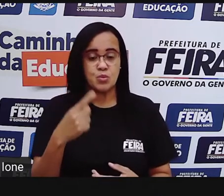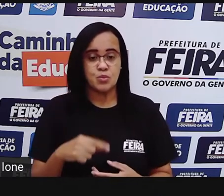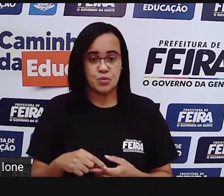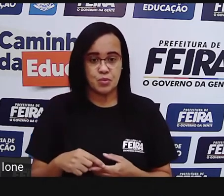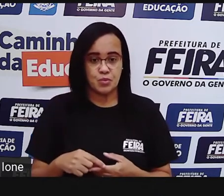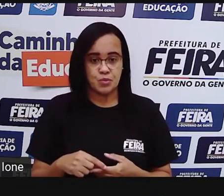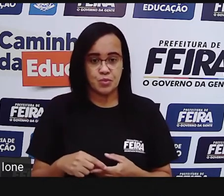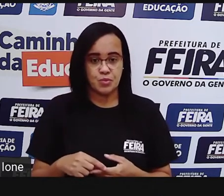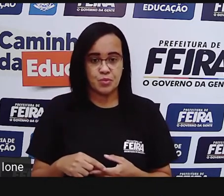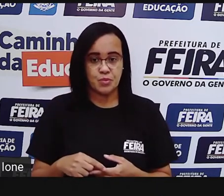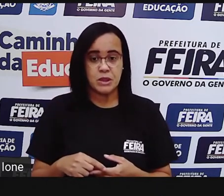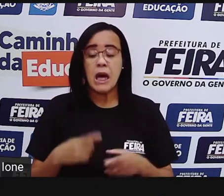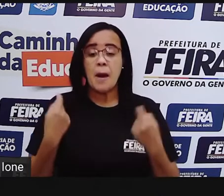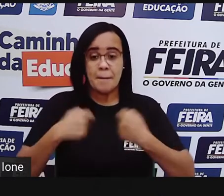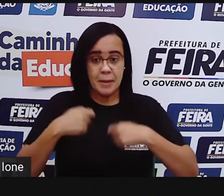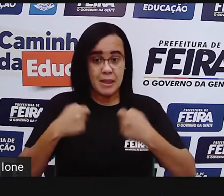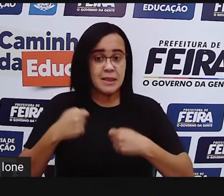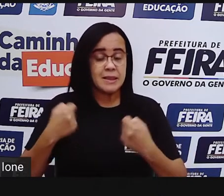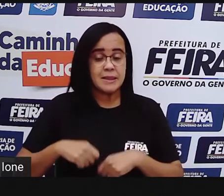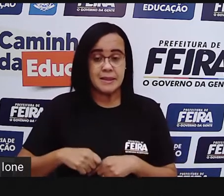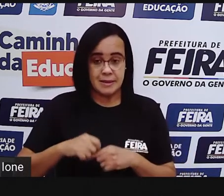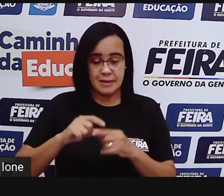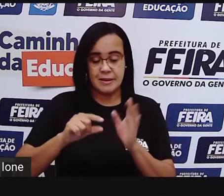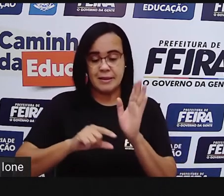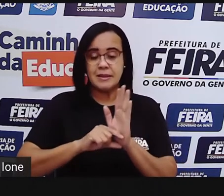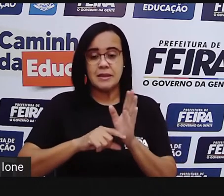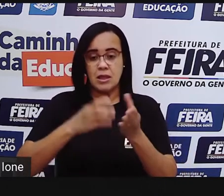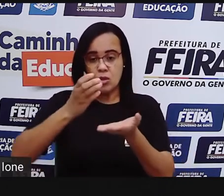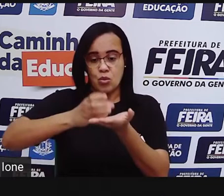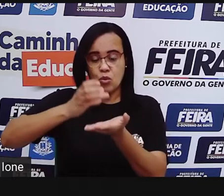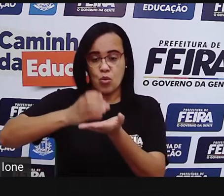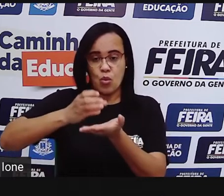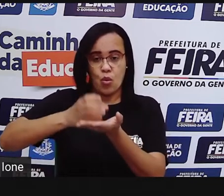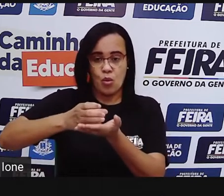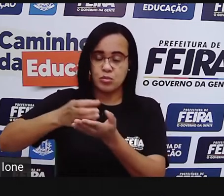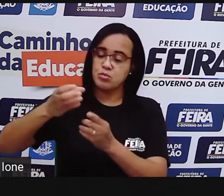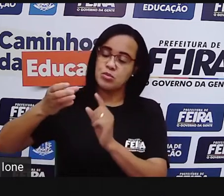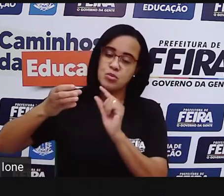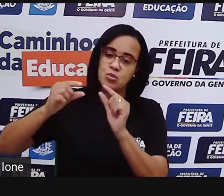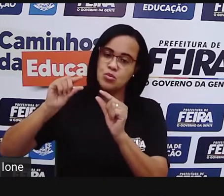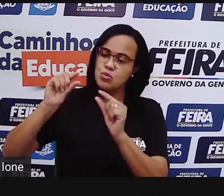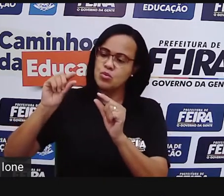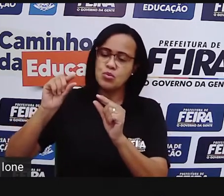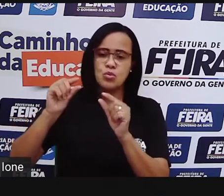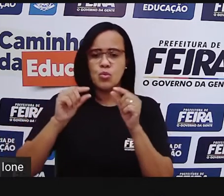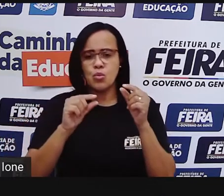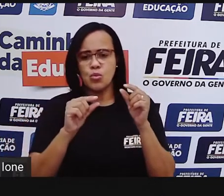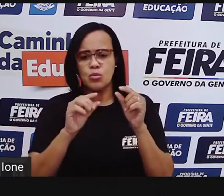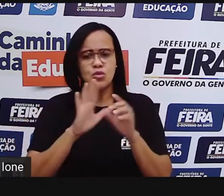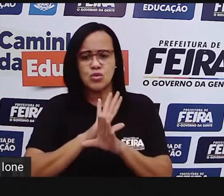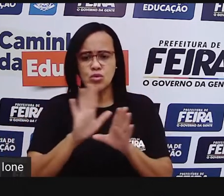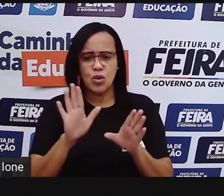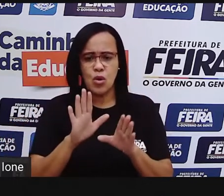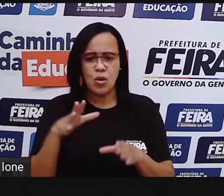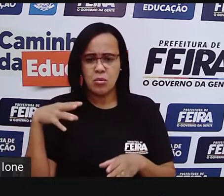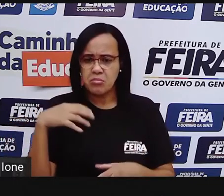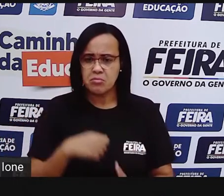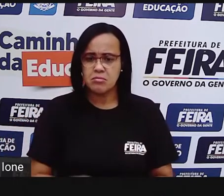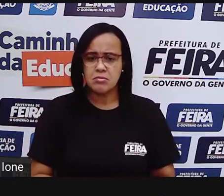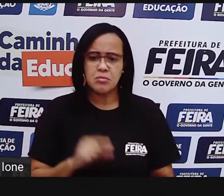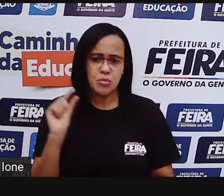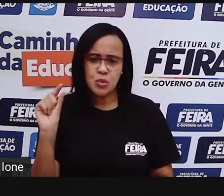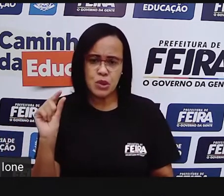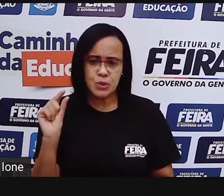de espaço entre a água e a borda. Combinado? Vamos lá?